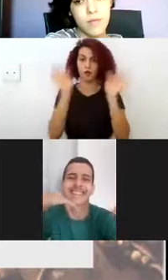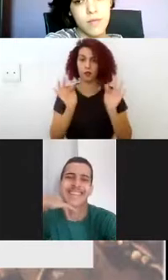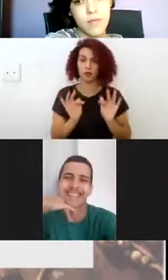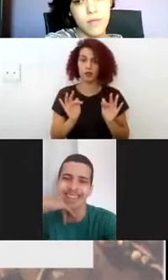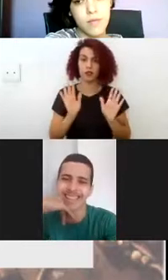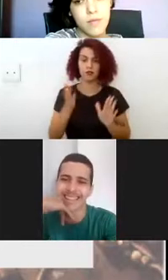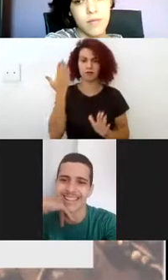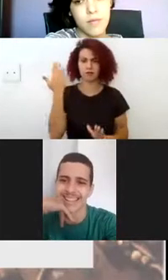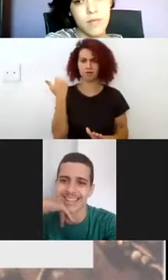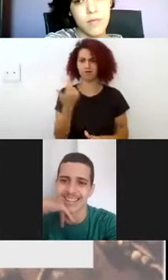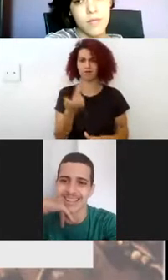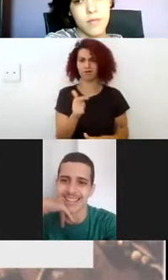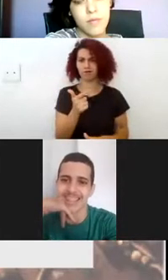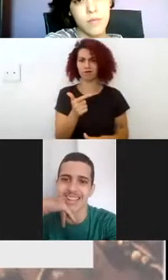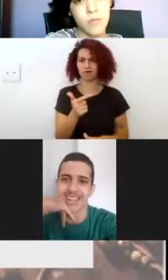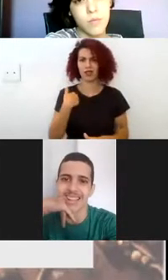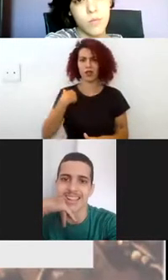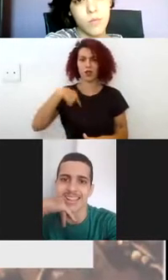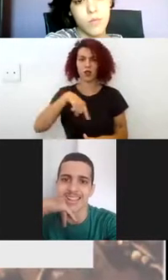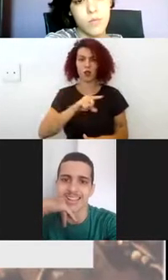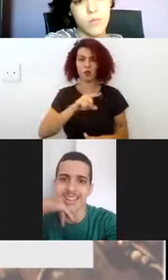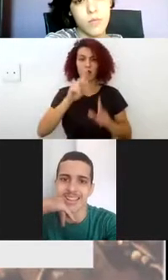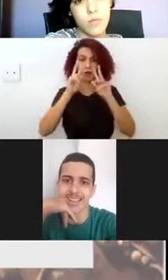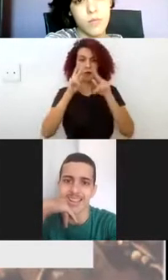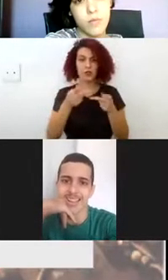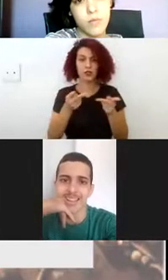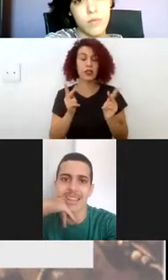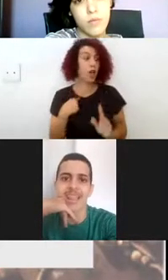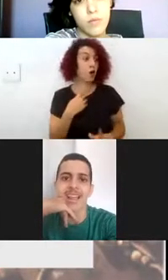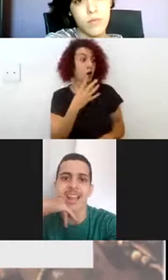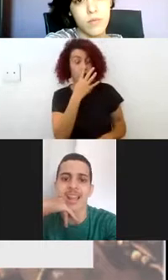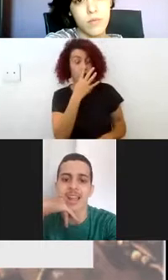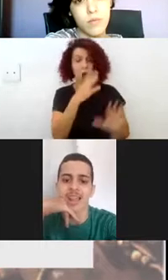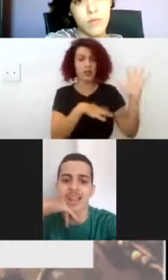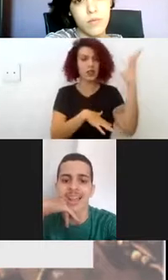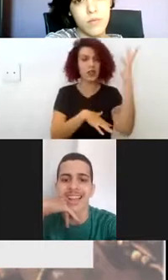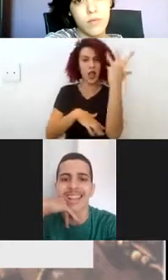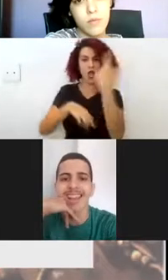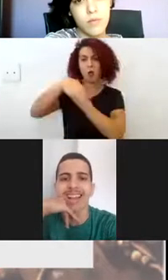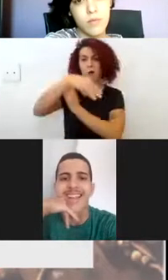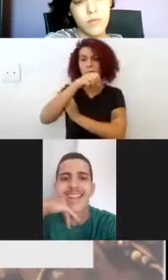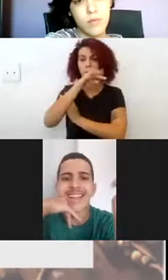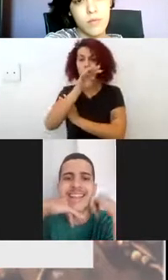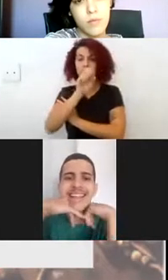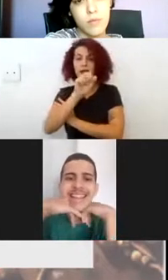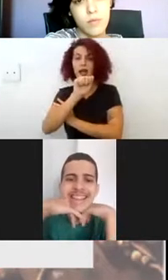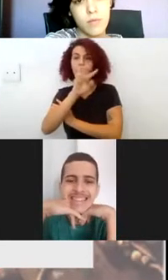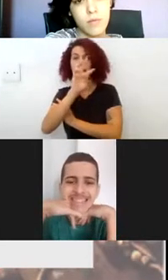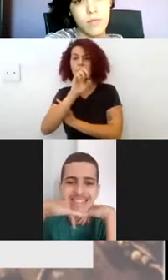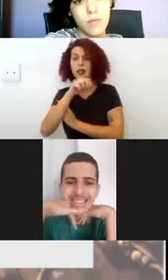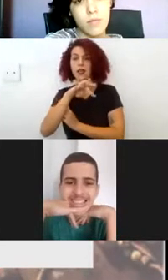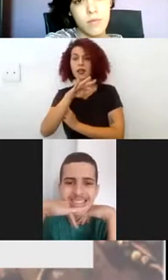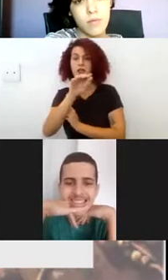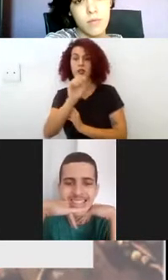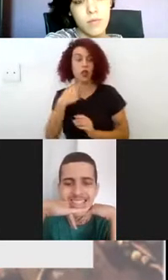não era né E quando eu fui no vídeo não fique Encantado Nossa Mata Atlântica adoro Mata Atlântica assim sem falar do tempo tinha bastante mas